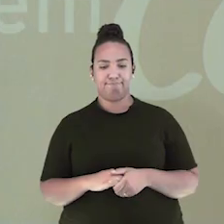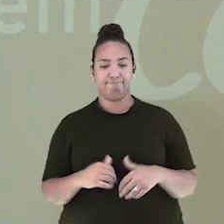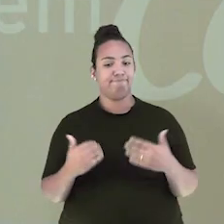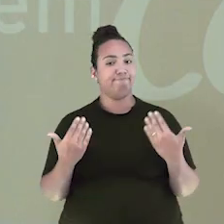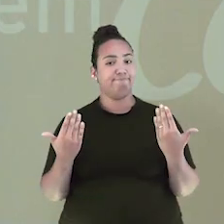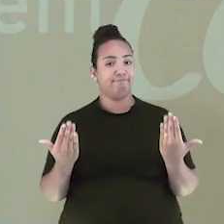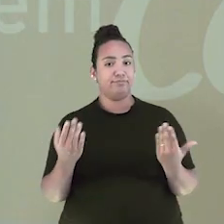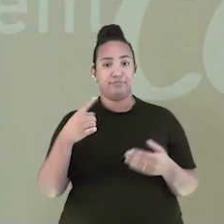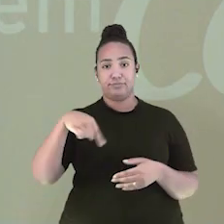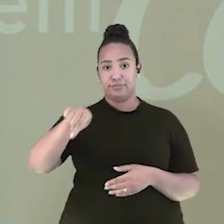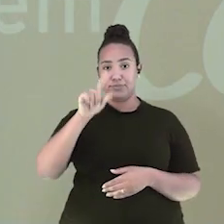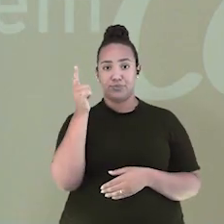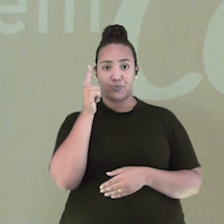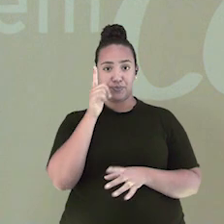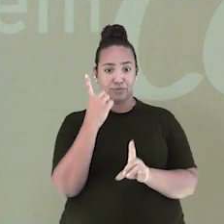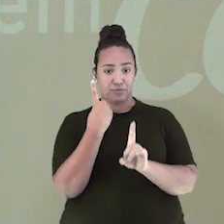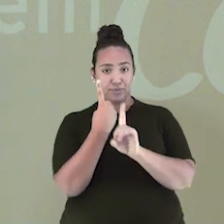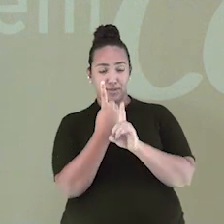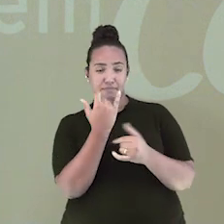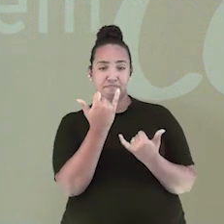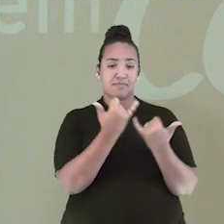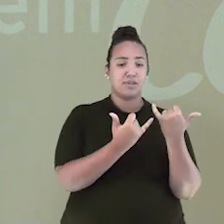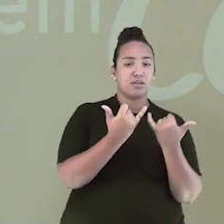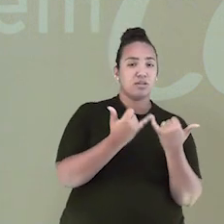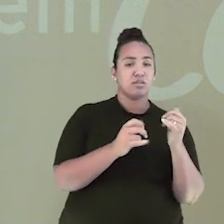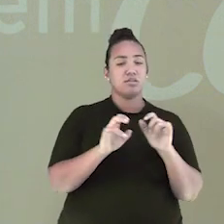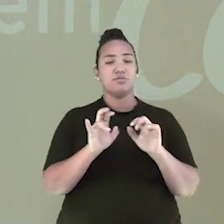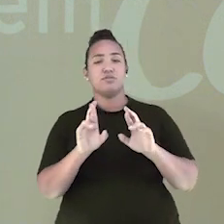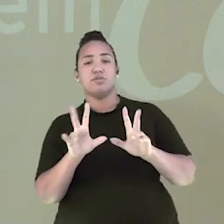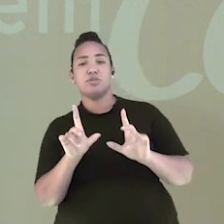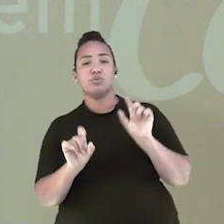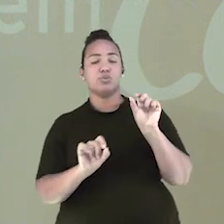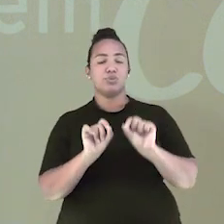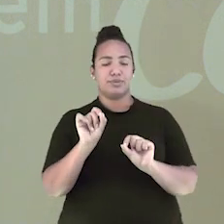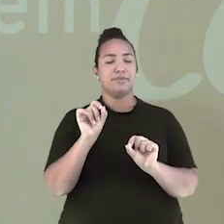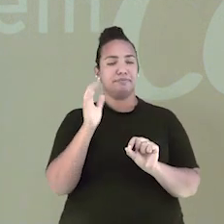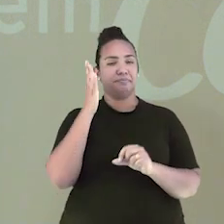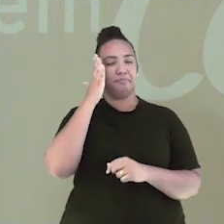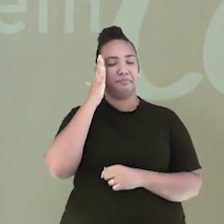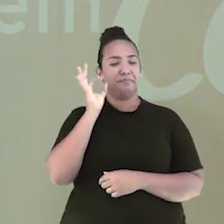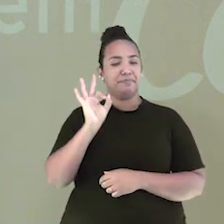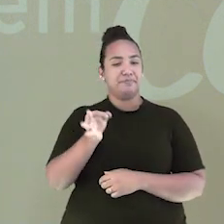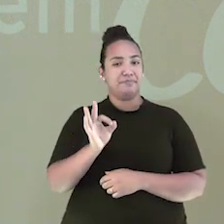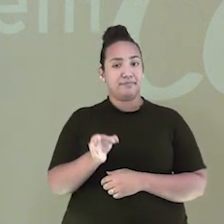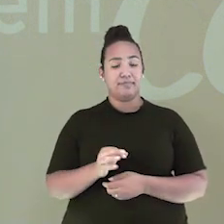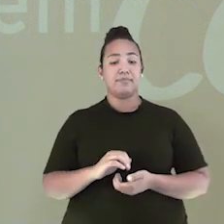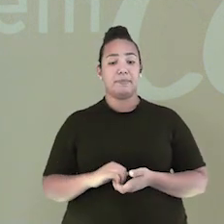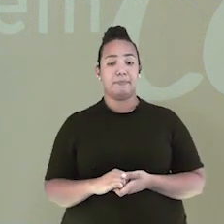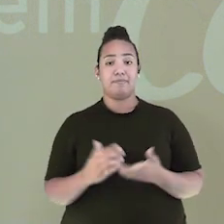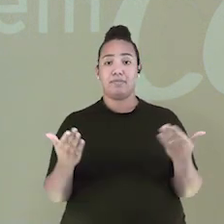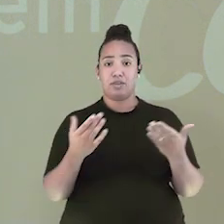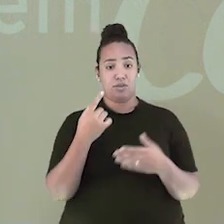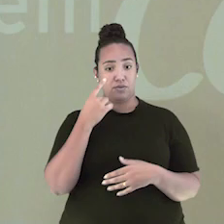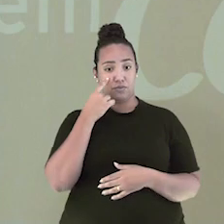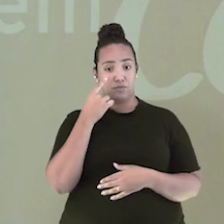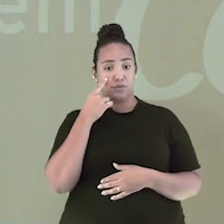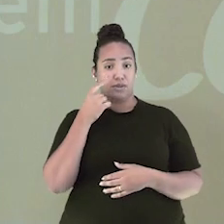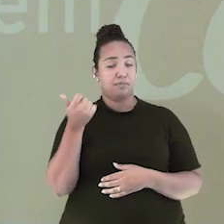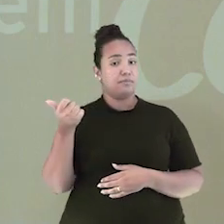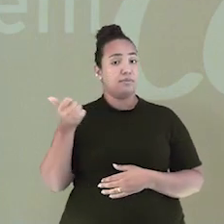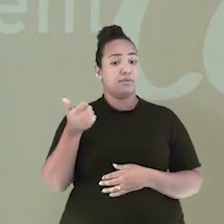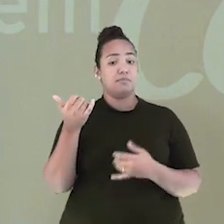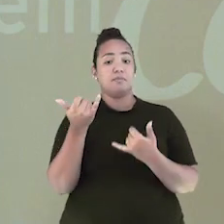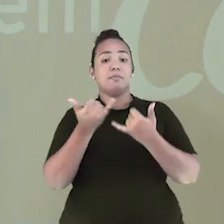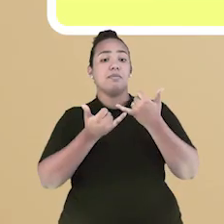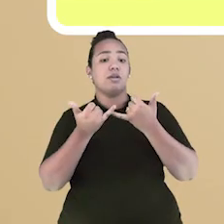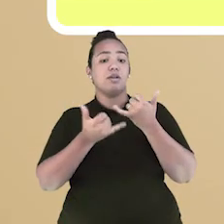E aí, conseguiram achar alguma semelhança entre as imagens? Aposto que sim, hein? Bora ver então. Primeiro vamos falar da semelhança